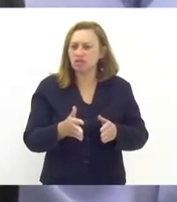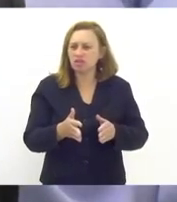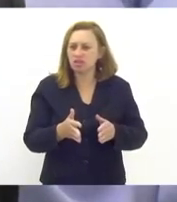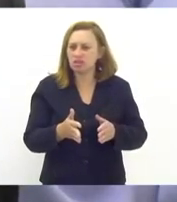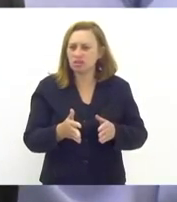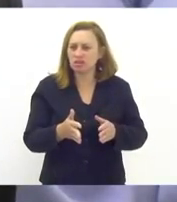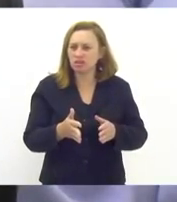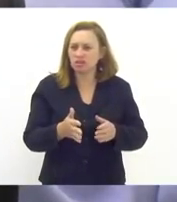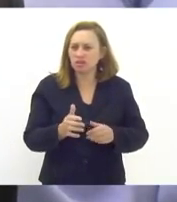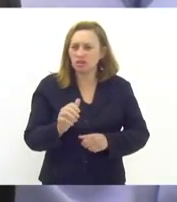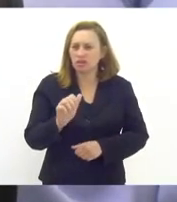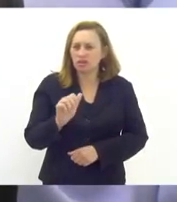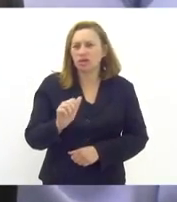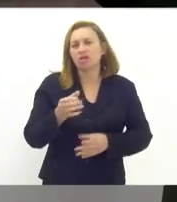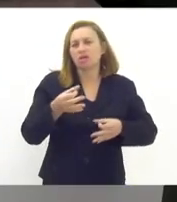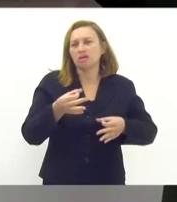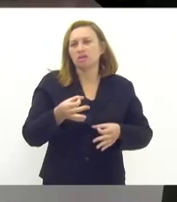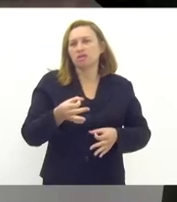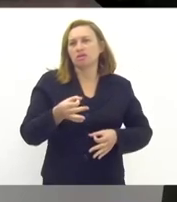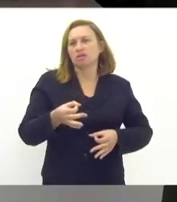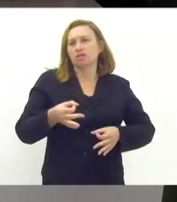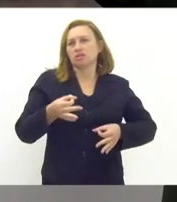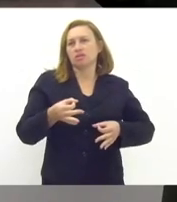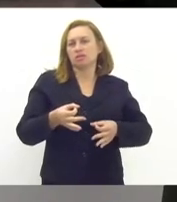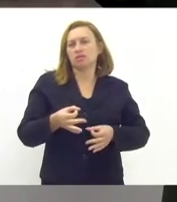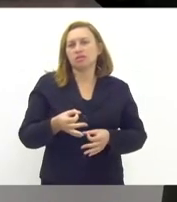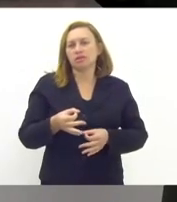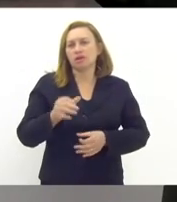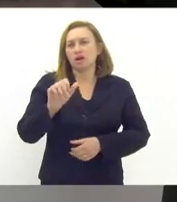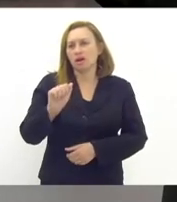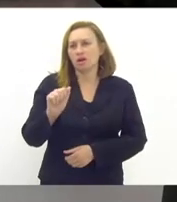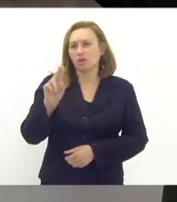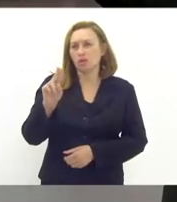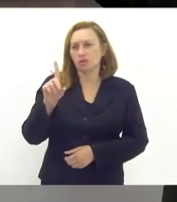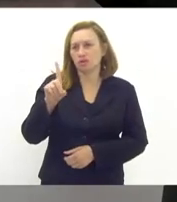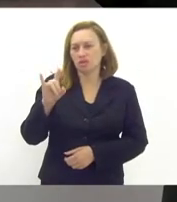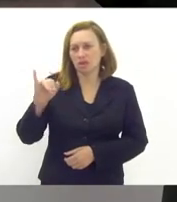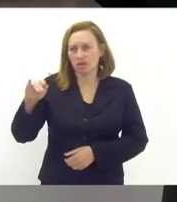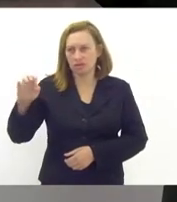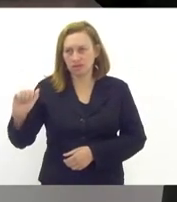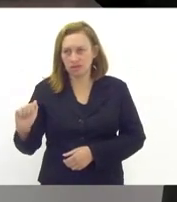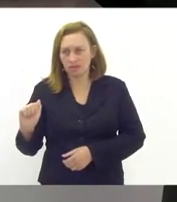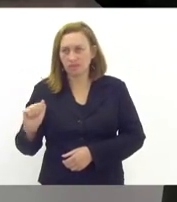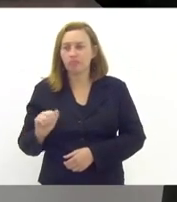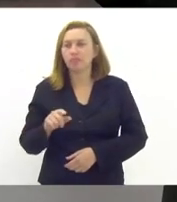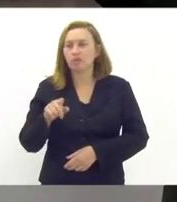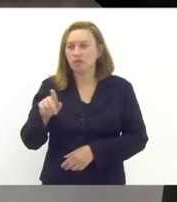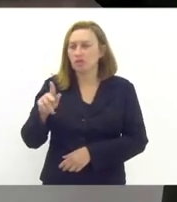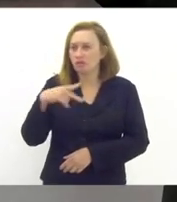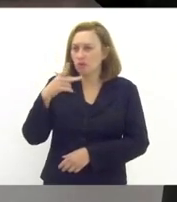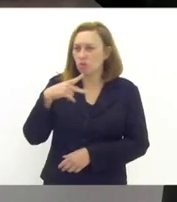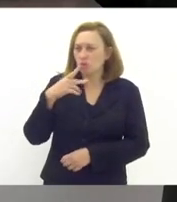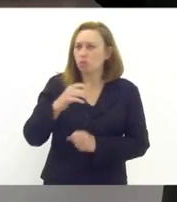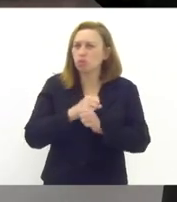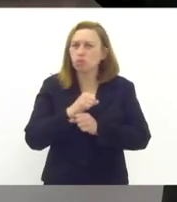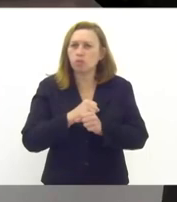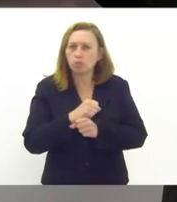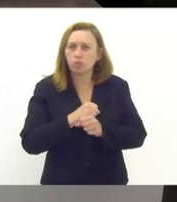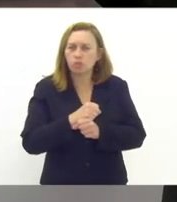Uhum. Tá. Uma outra coisa, Danilo. Você falou que esse ano